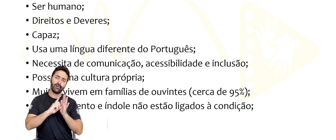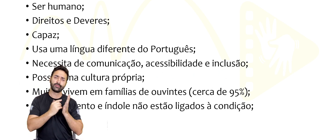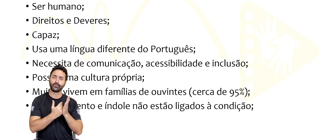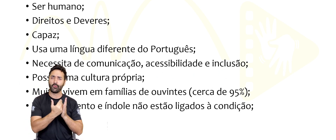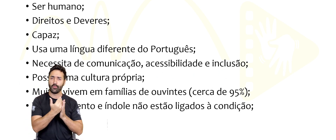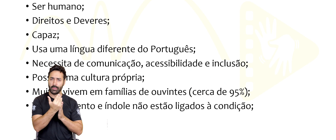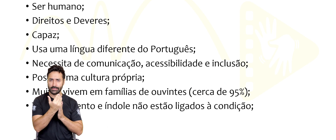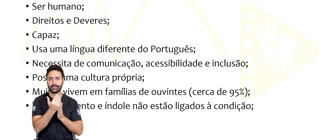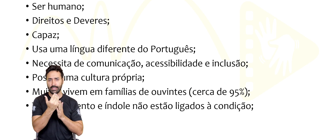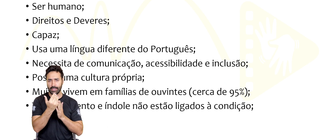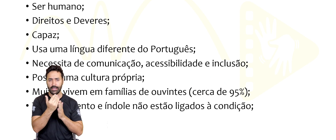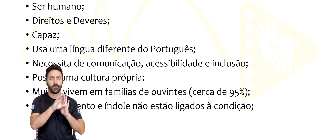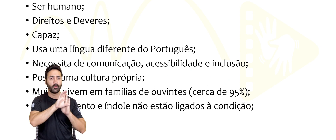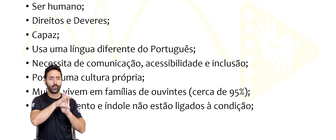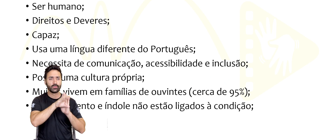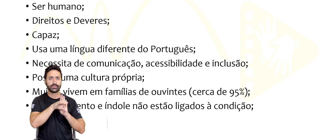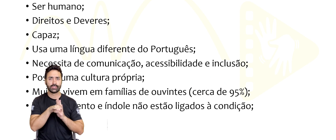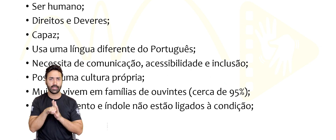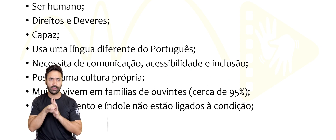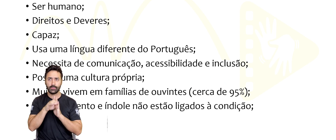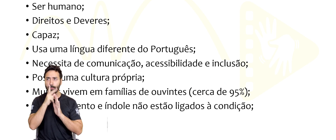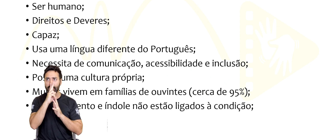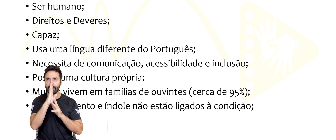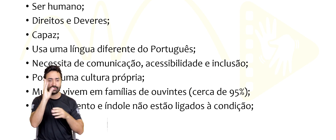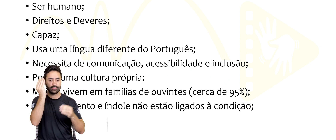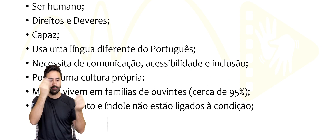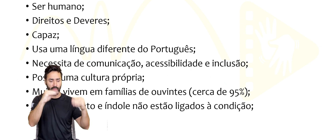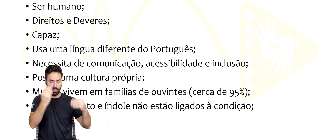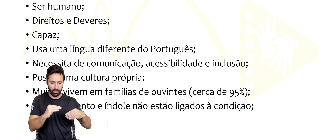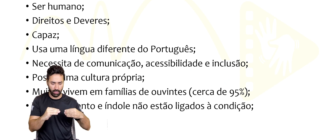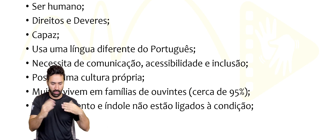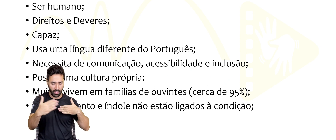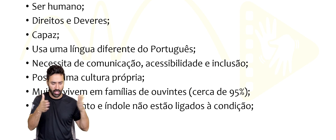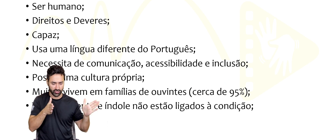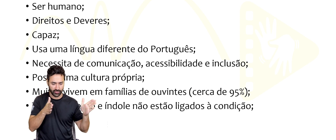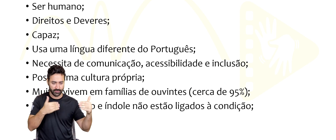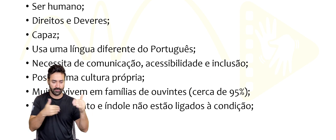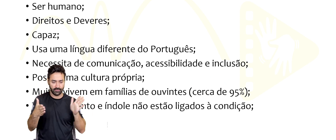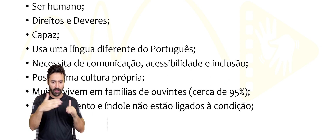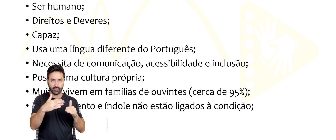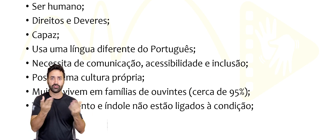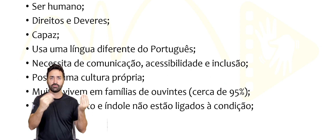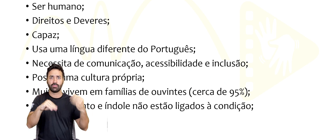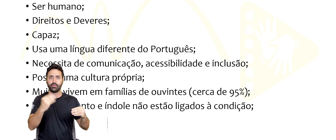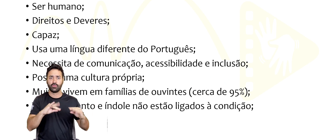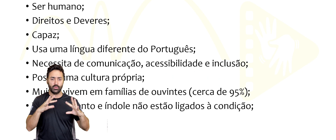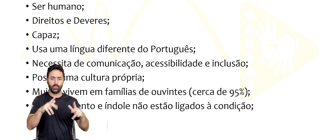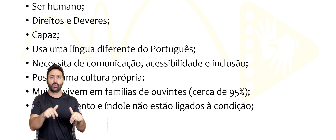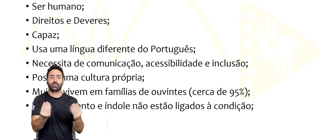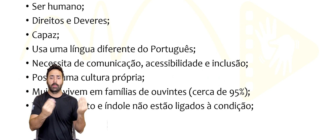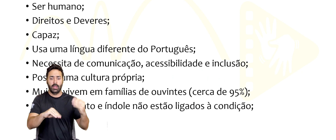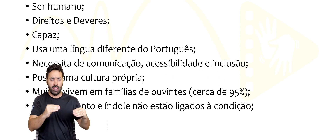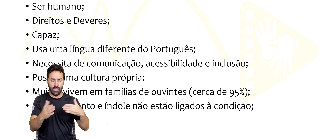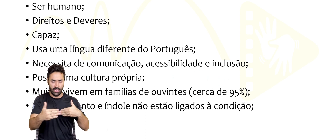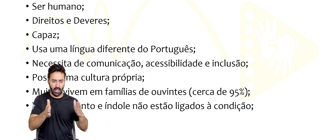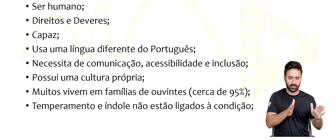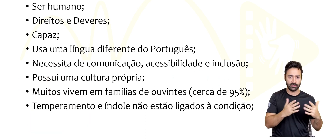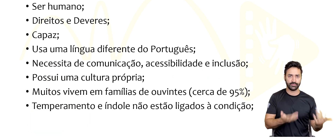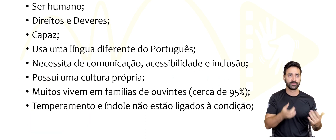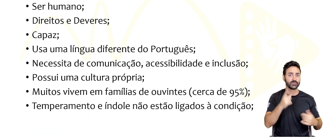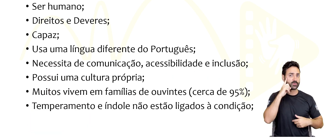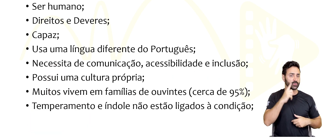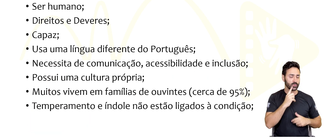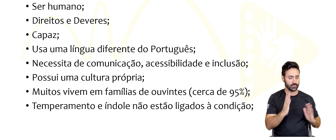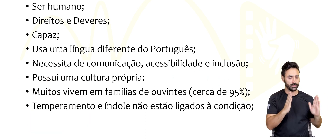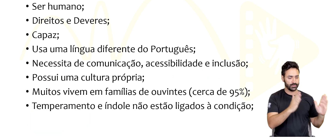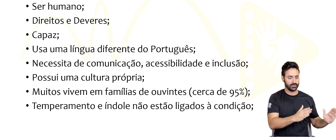ser humano, a gente tem esse hábito de trazer caixinhas e colocar tudo dentro das caixinhas. Então, o surdo é aqui,